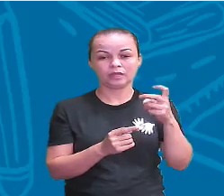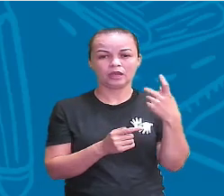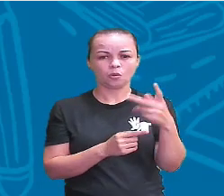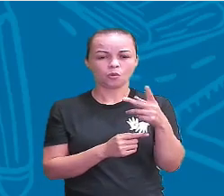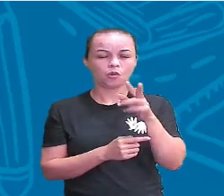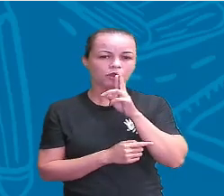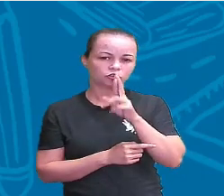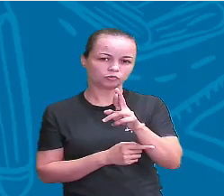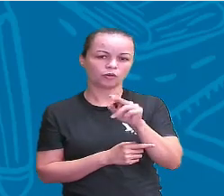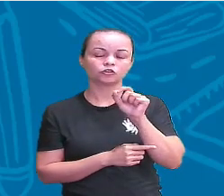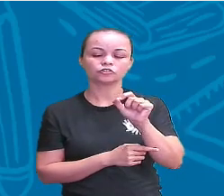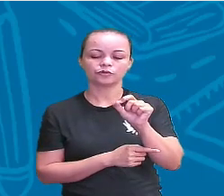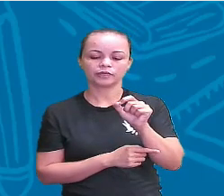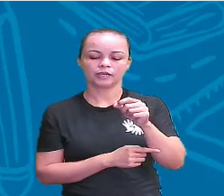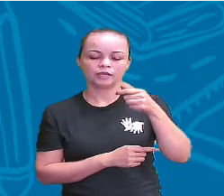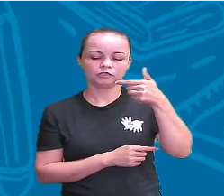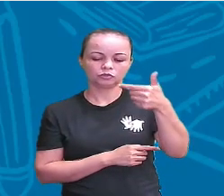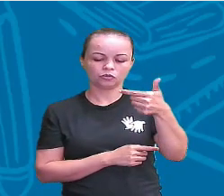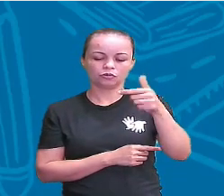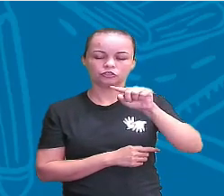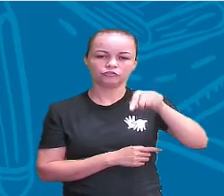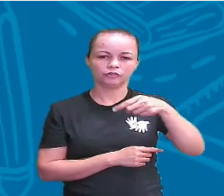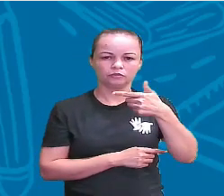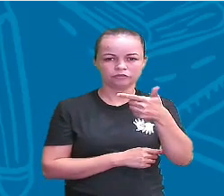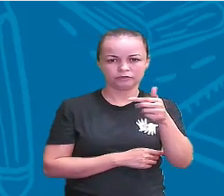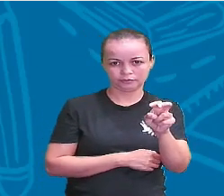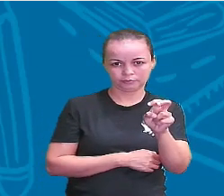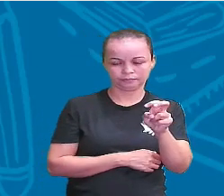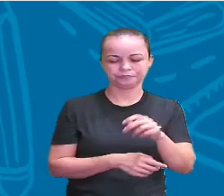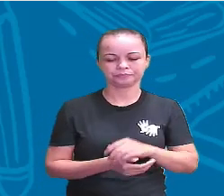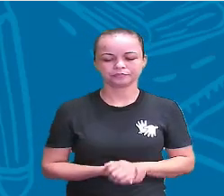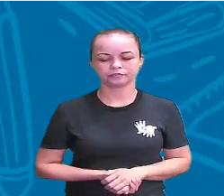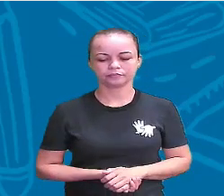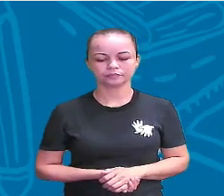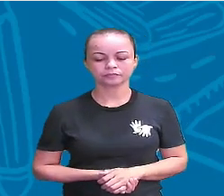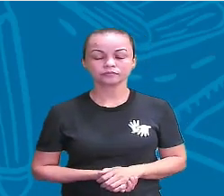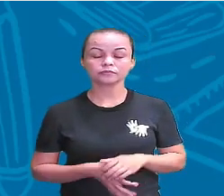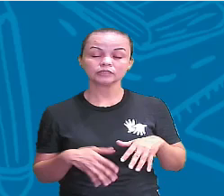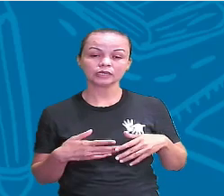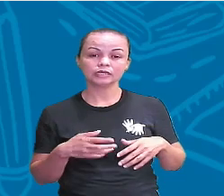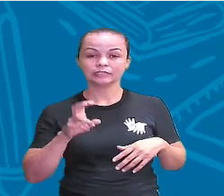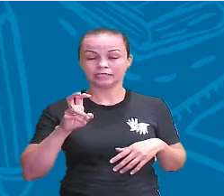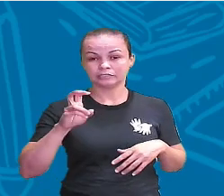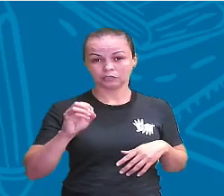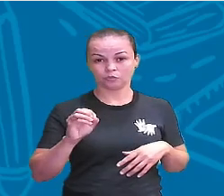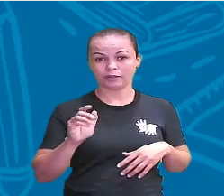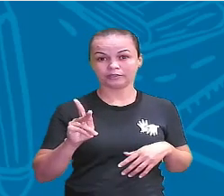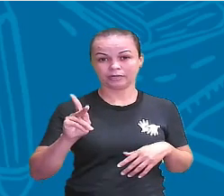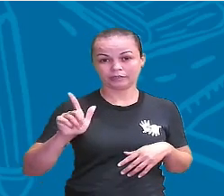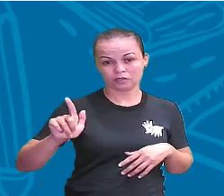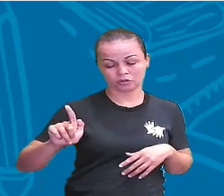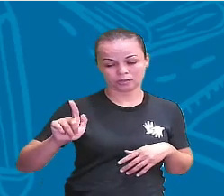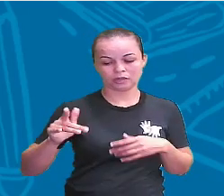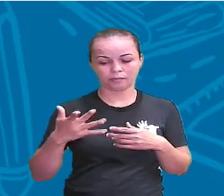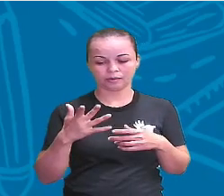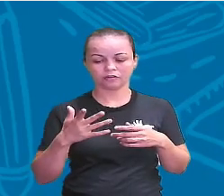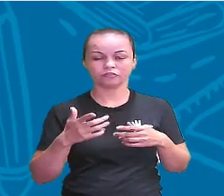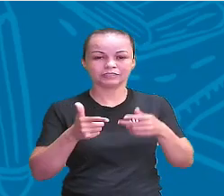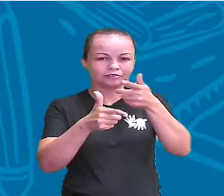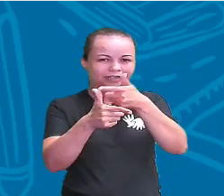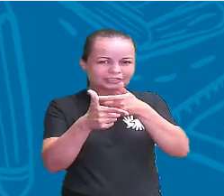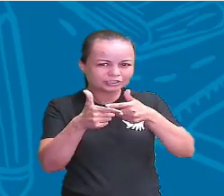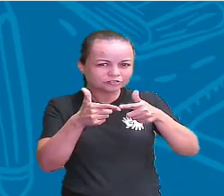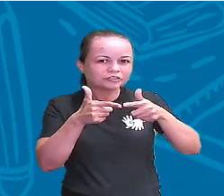o resultado deu 2,25. E aí, se você tem 50 quilos, você vai dividir os